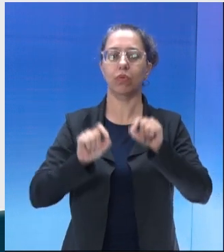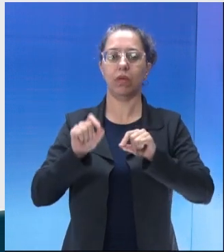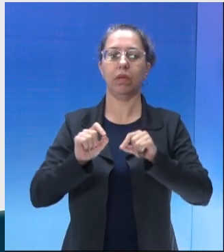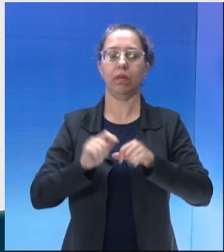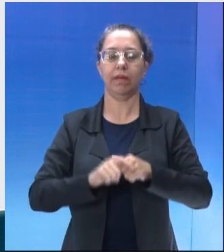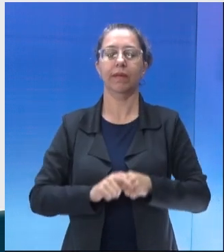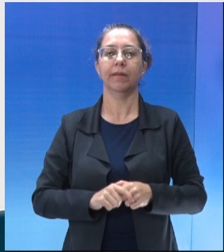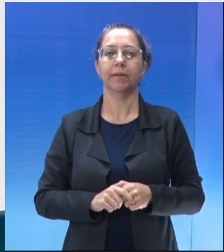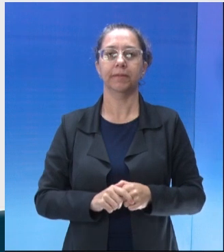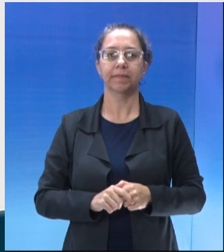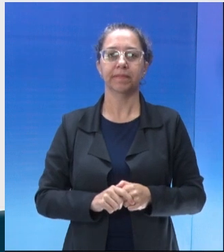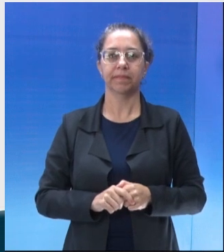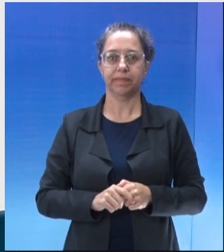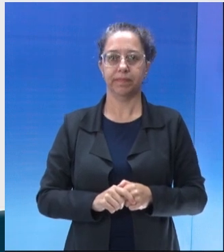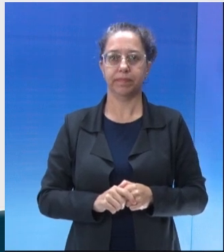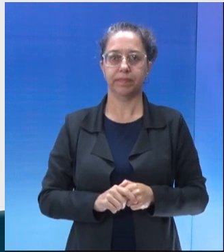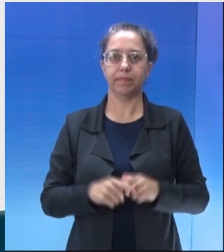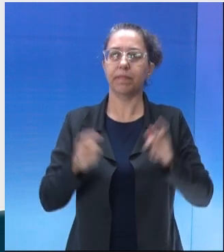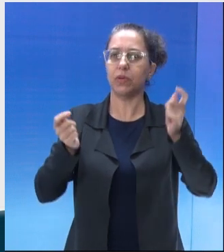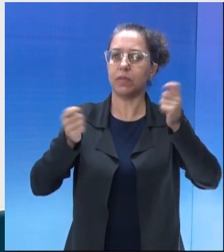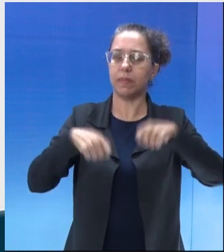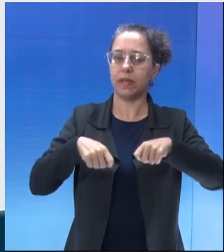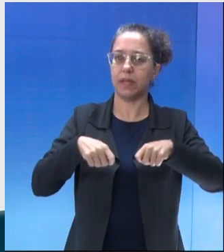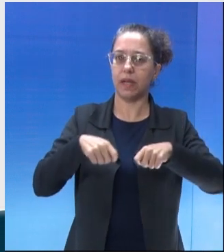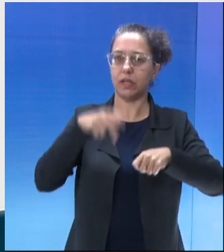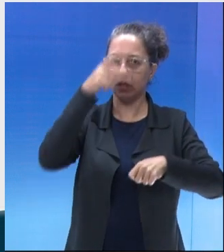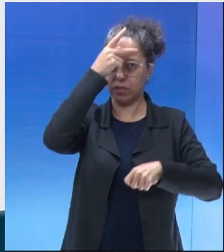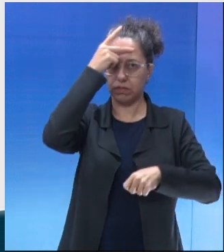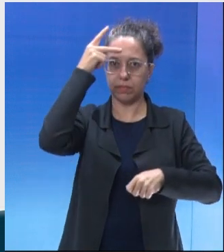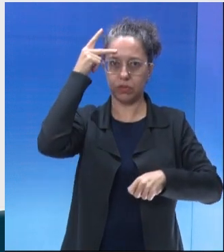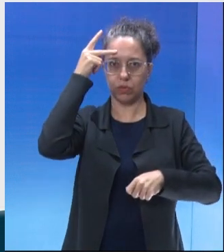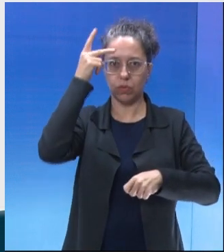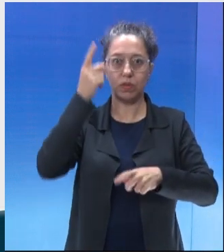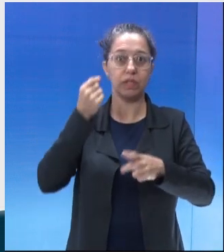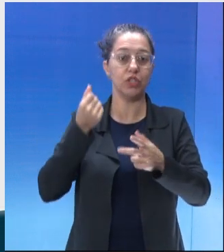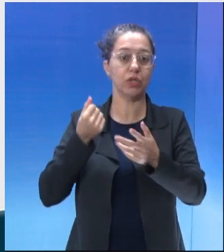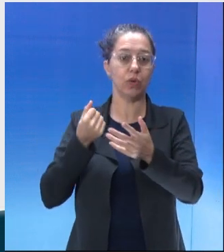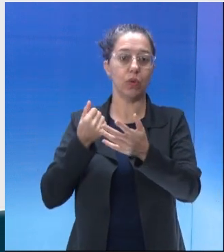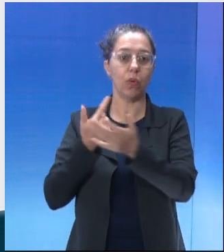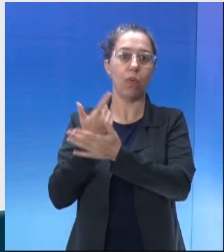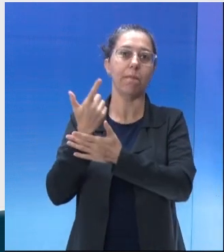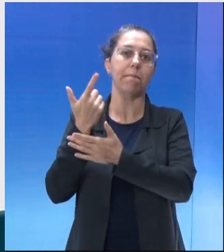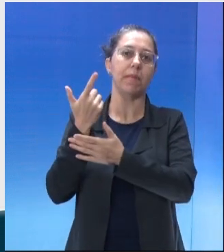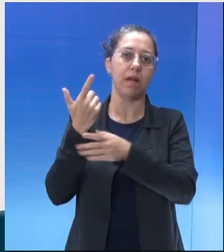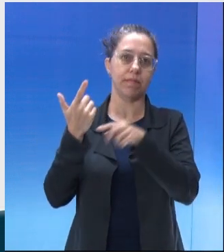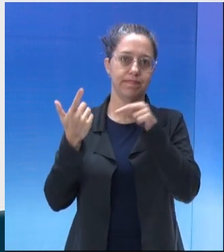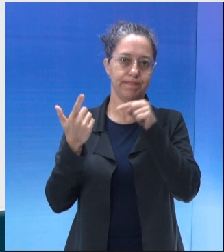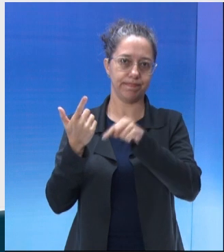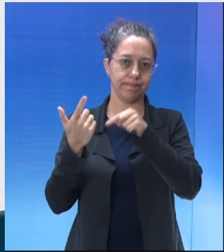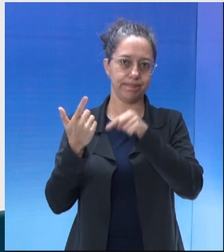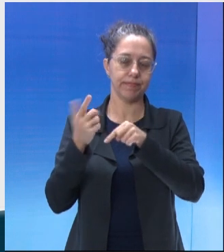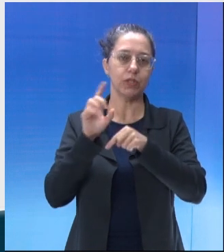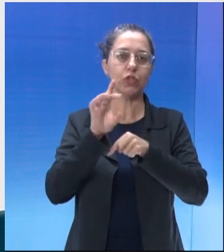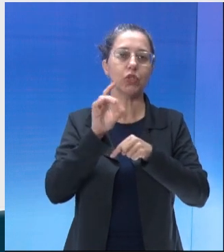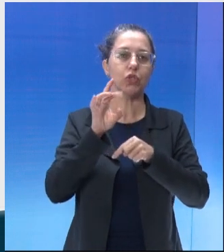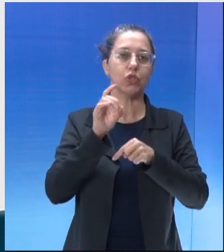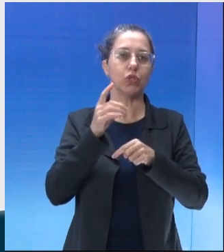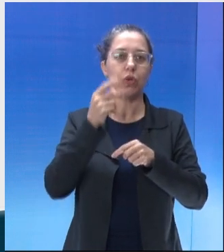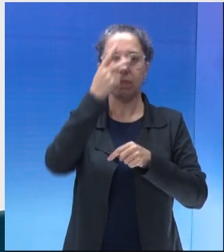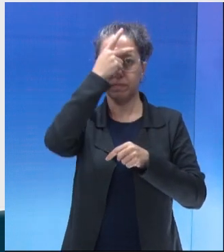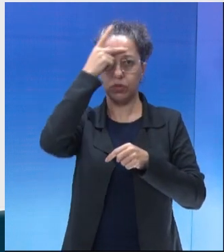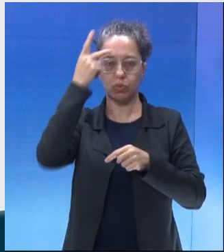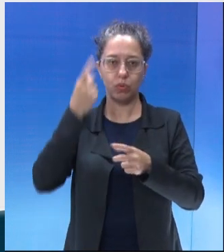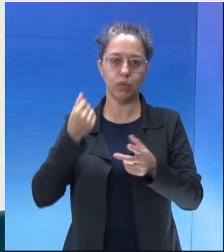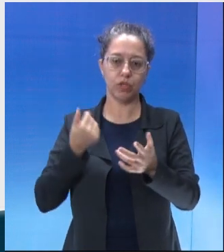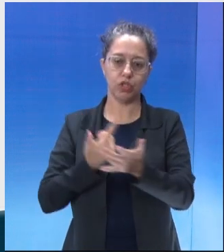ela trazia o quê? A possibilidade de compra, né? Só compra quem tem dinheiro,